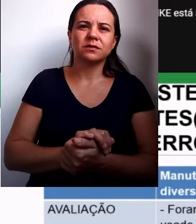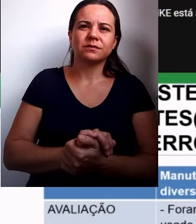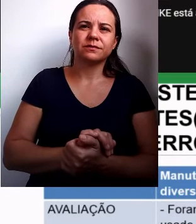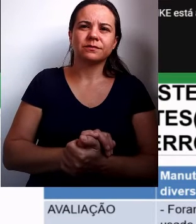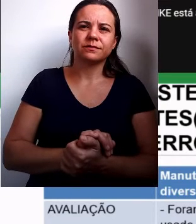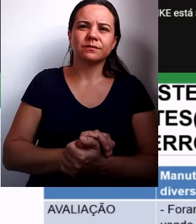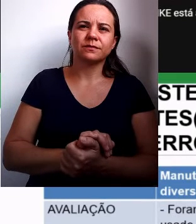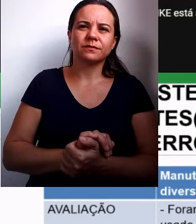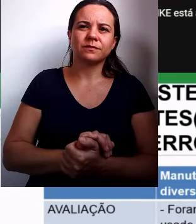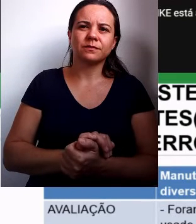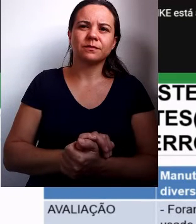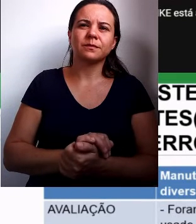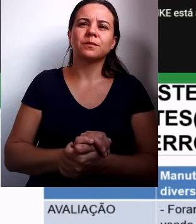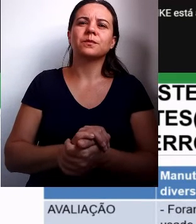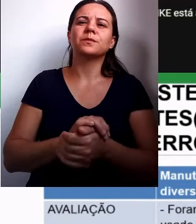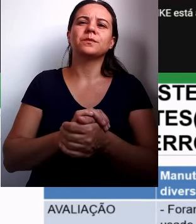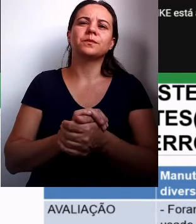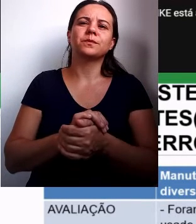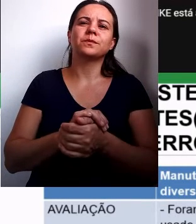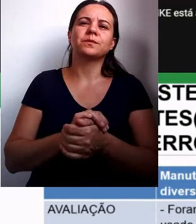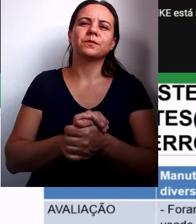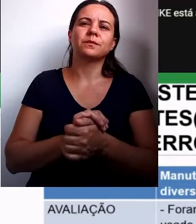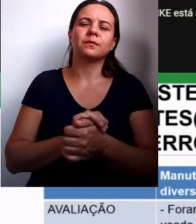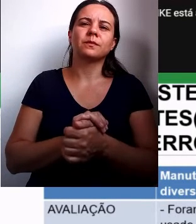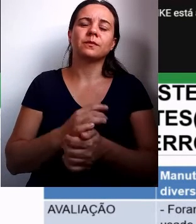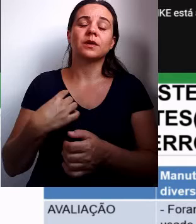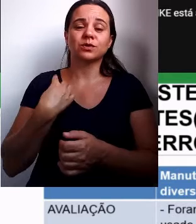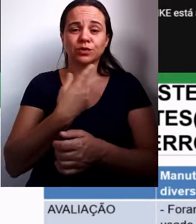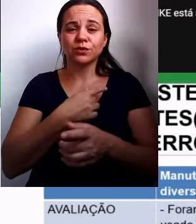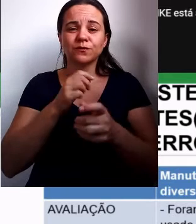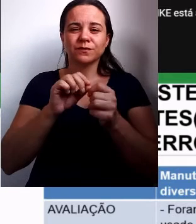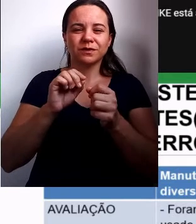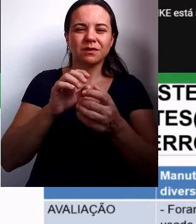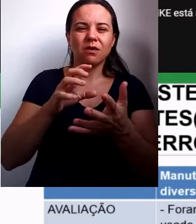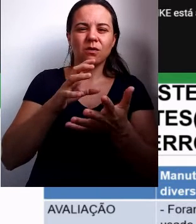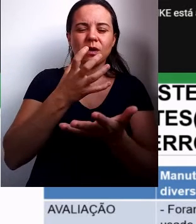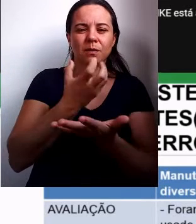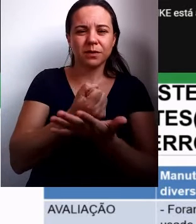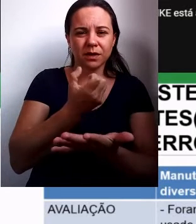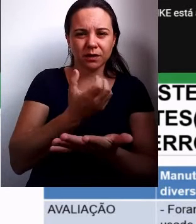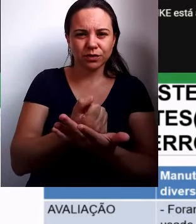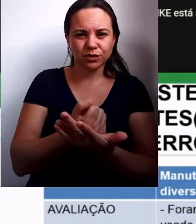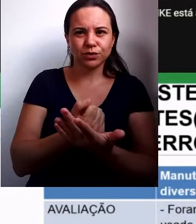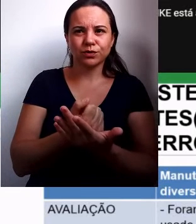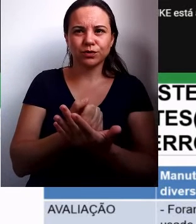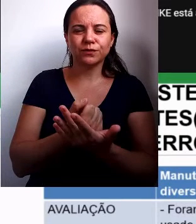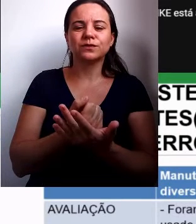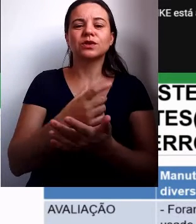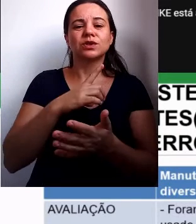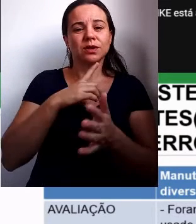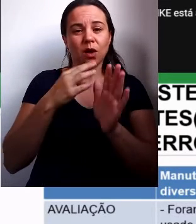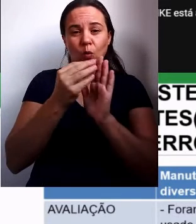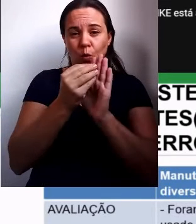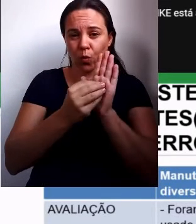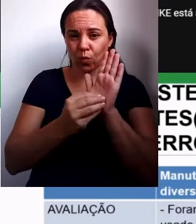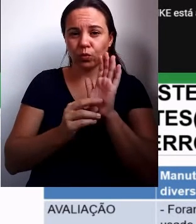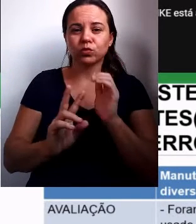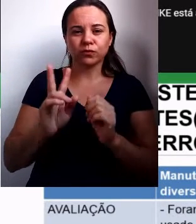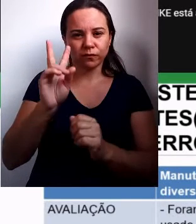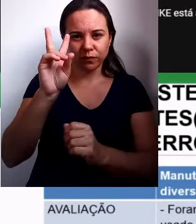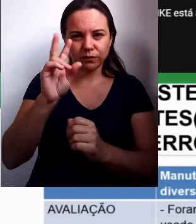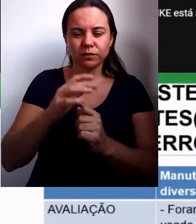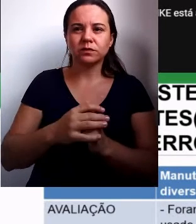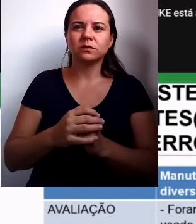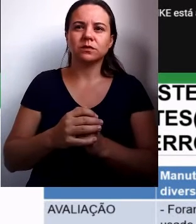nossos orientadores, né? Para que se fizesse um aplicativo aonde pudesse agregar, então, um conteúdo